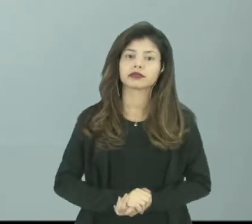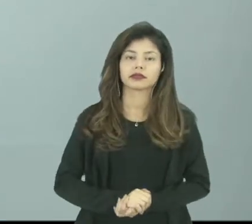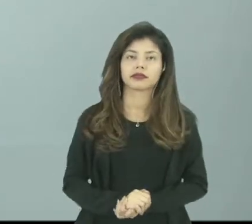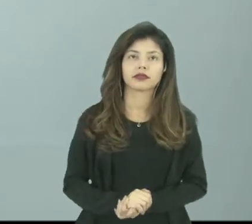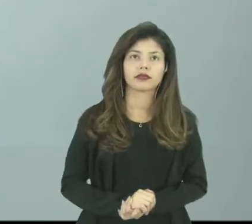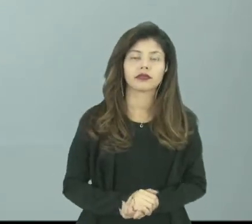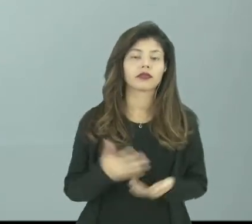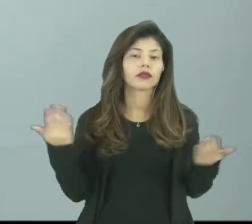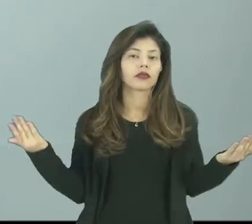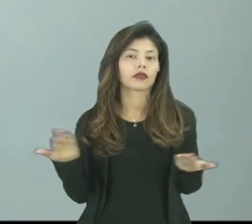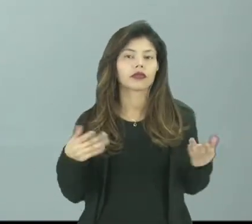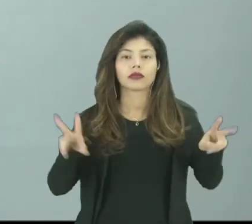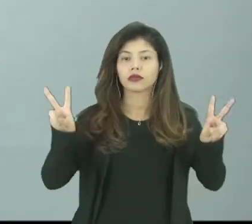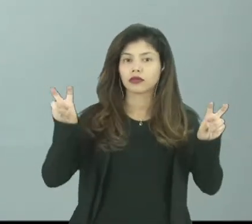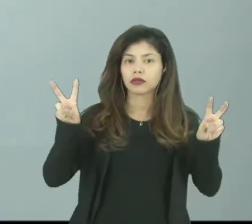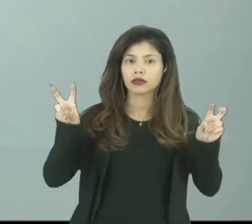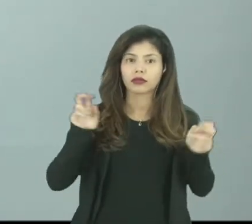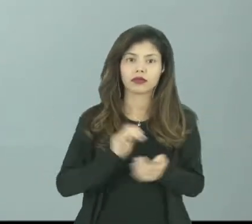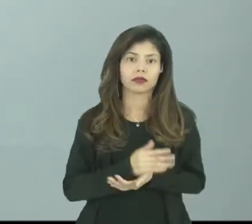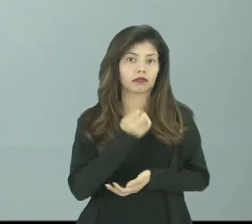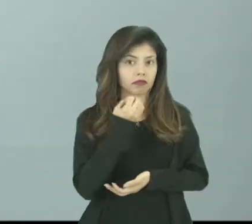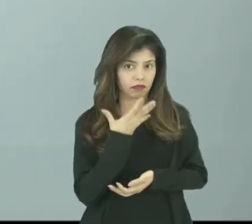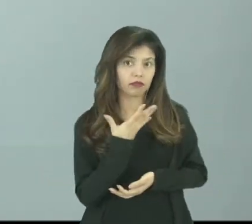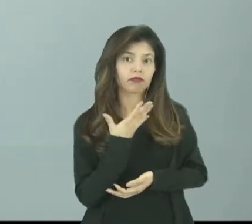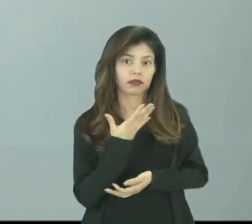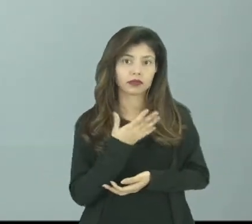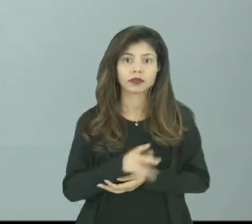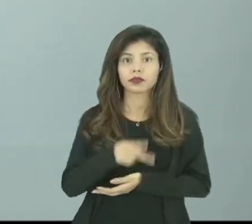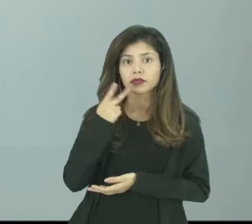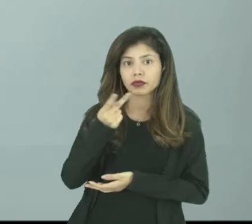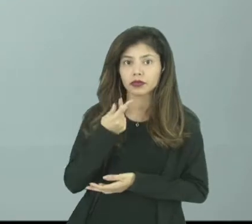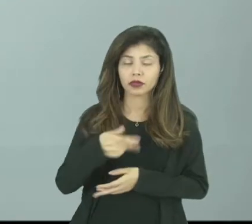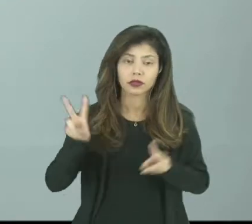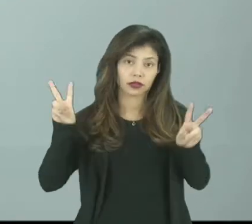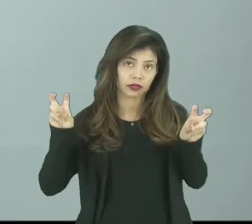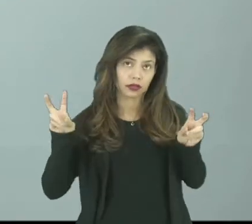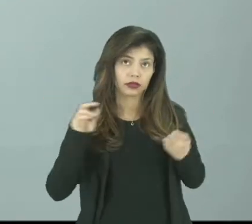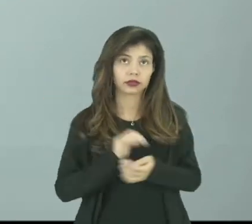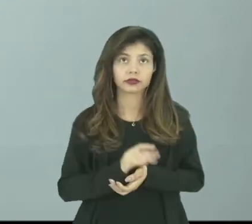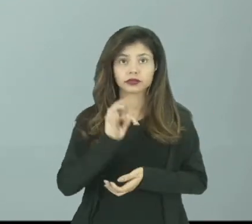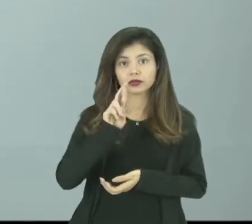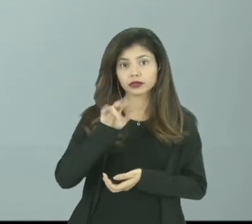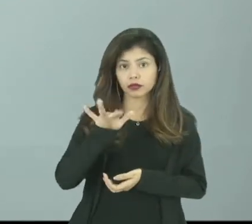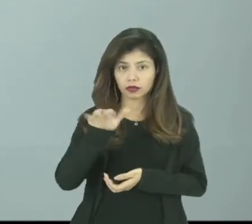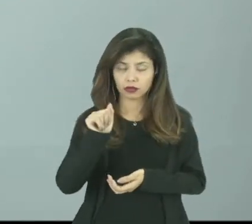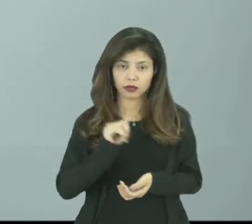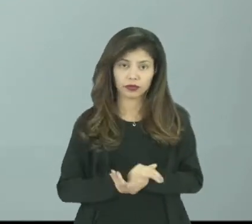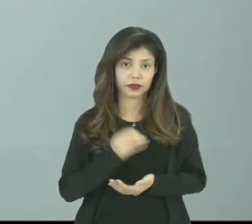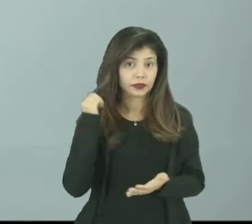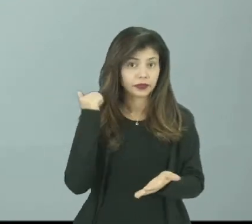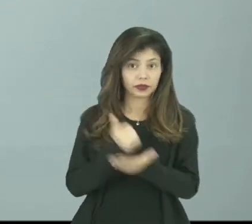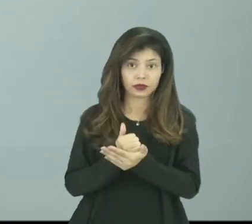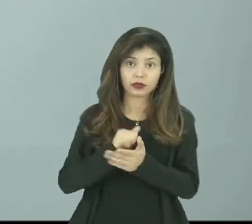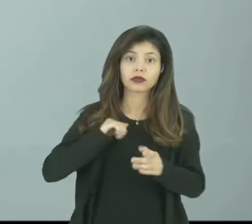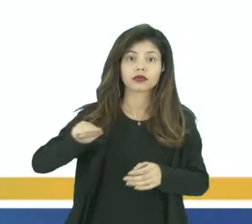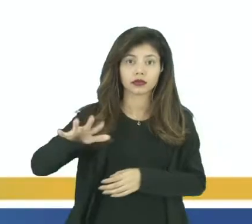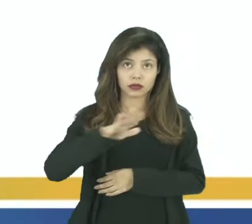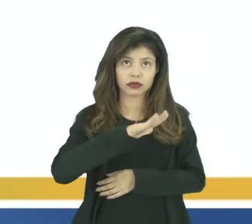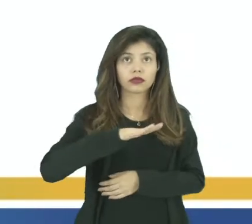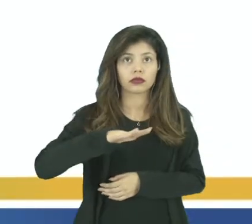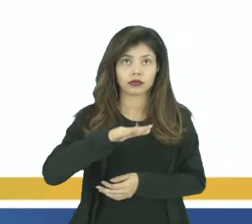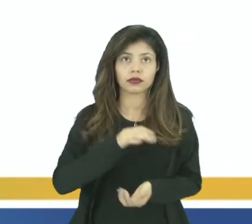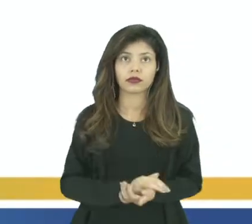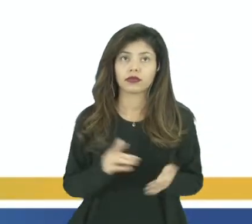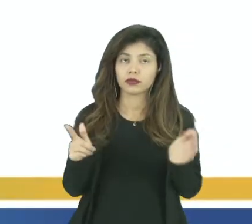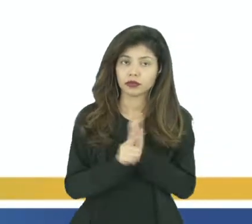E estamos com uma temática bem interessante, vamos estar falando sobre a teoria do contrato social